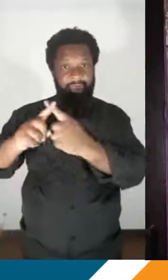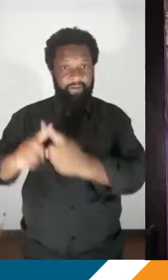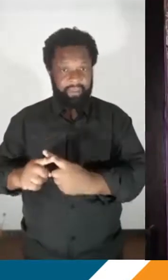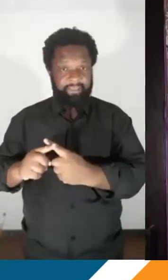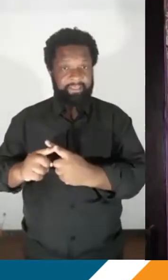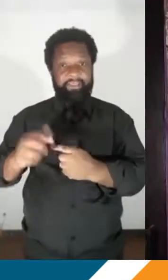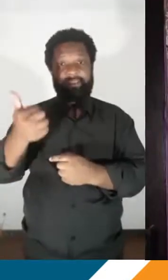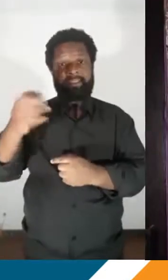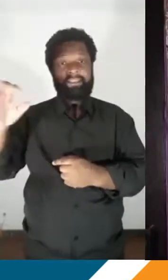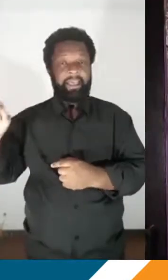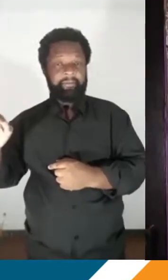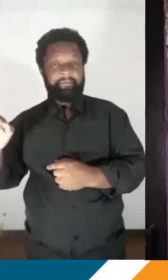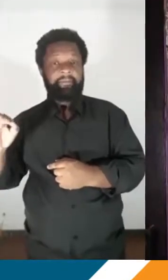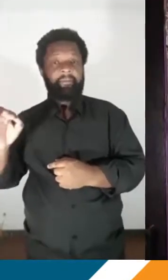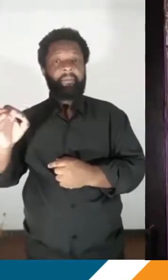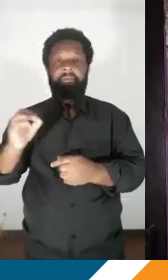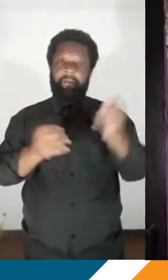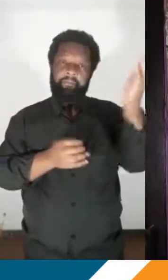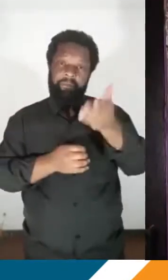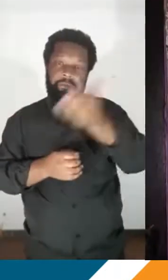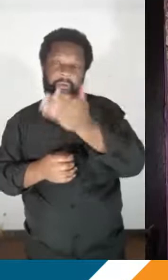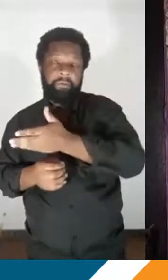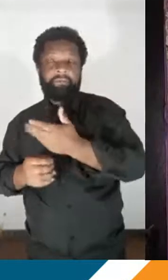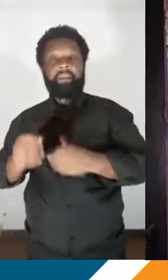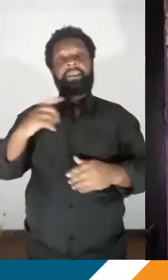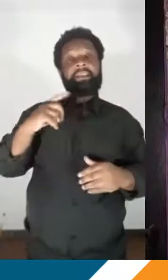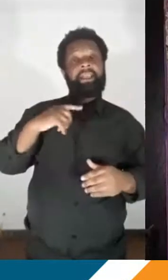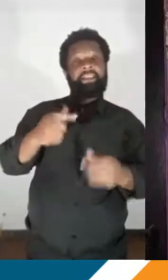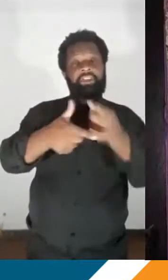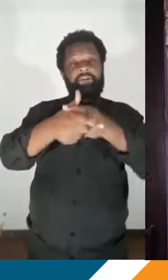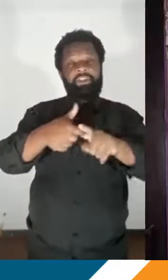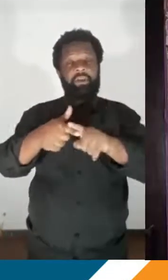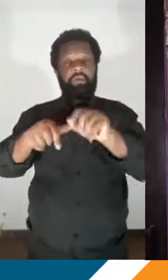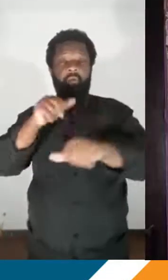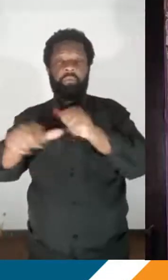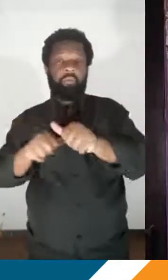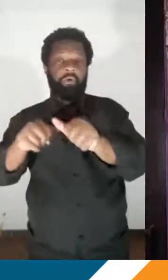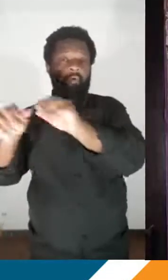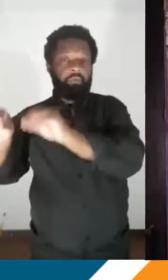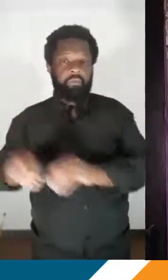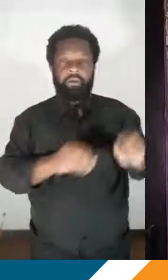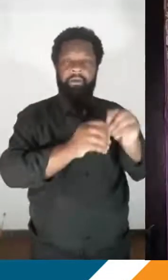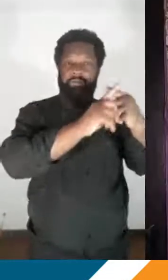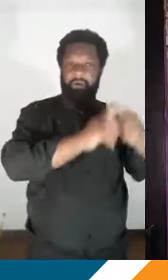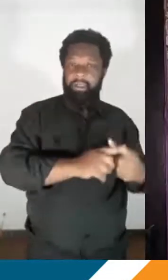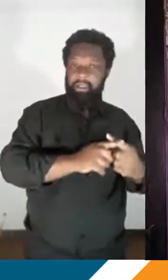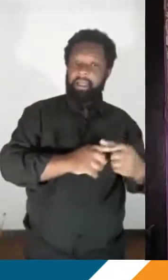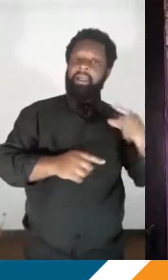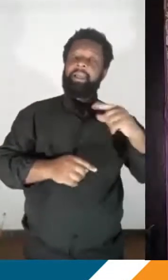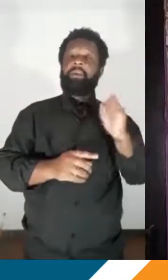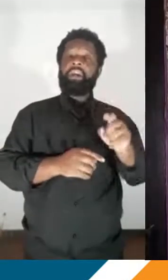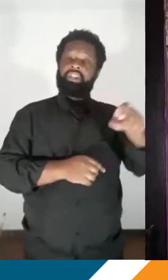4.500 vezes 100. Que corta com esse, corta com esse. Esse aqui está dividindo, vai passar para o outro lado